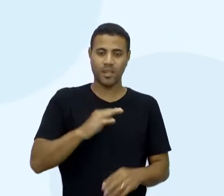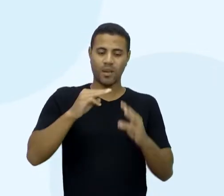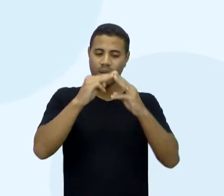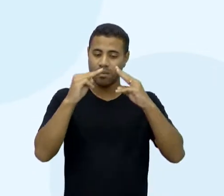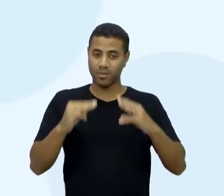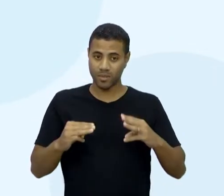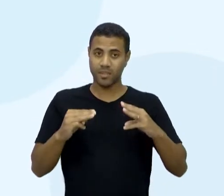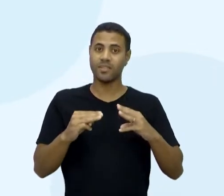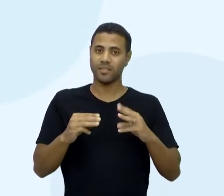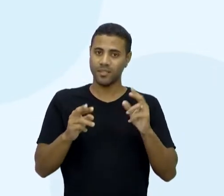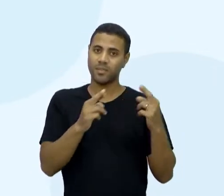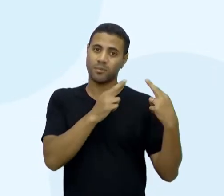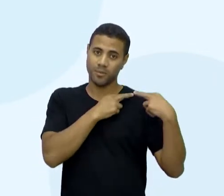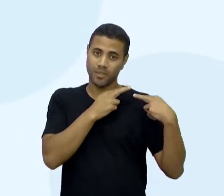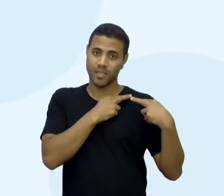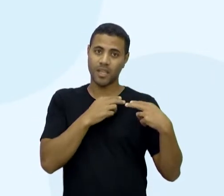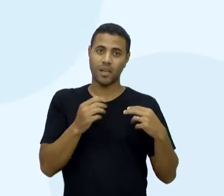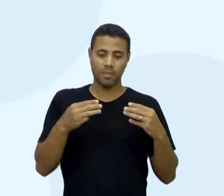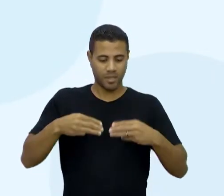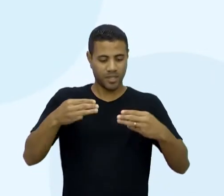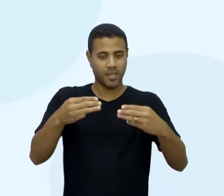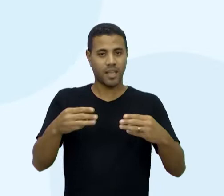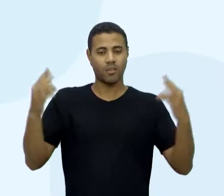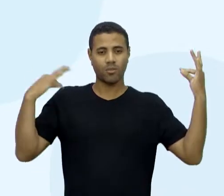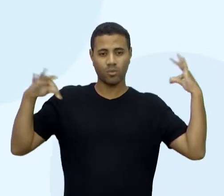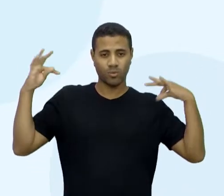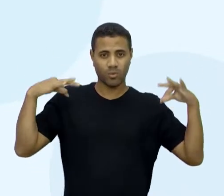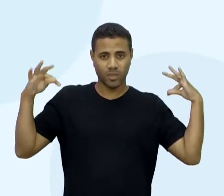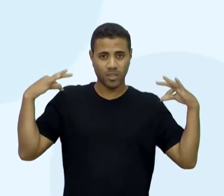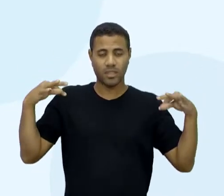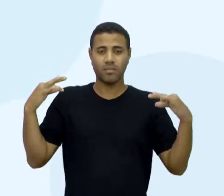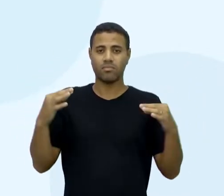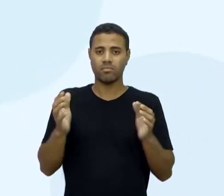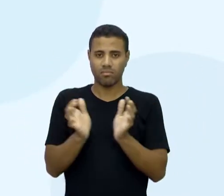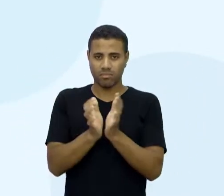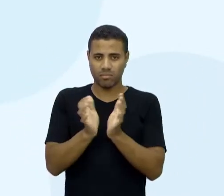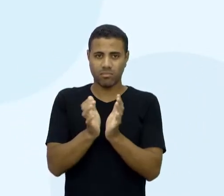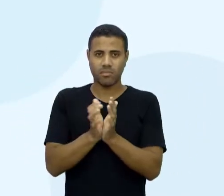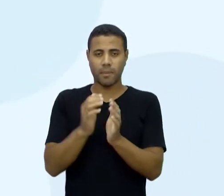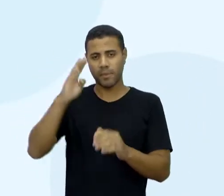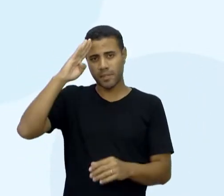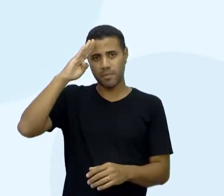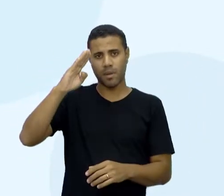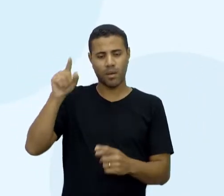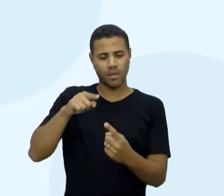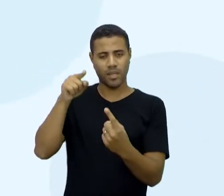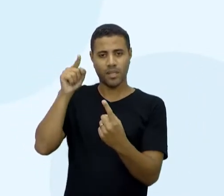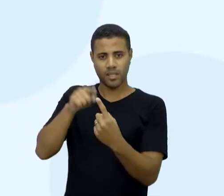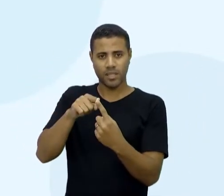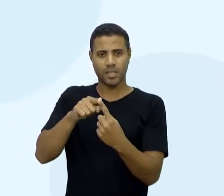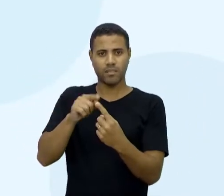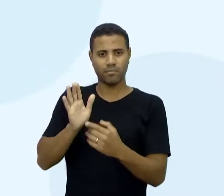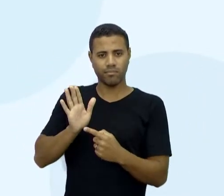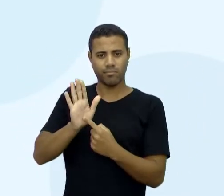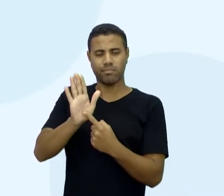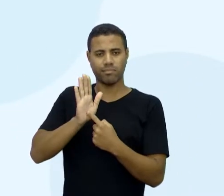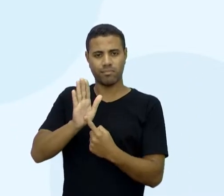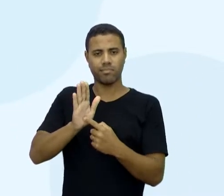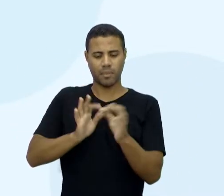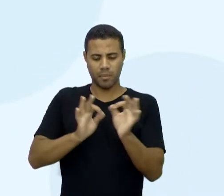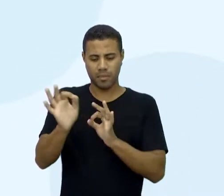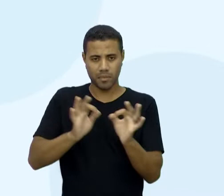está vinculado ao Ministério do Turismo e tem aí como seus principais objetivos a promoção de